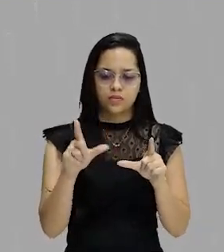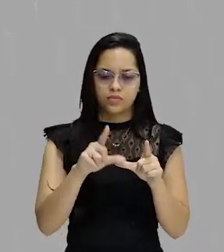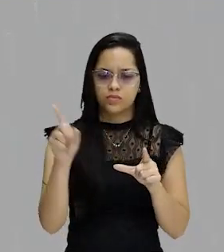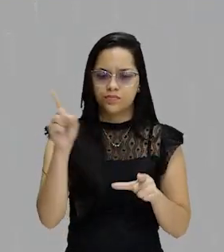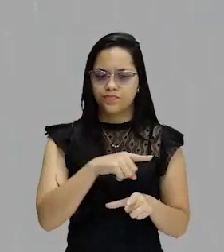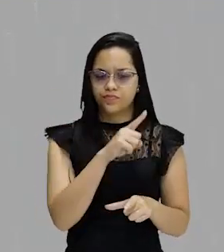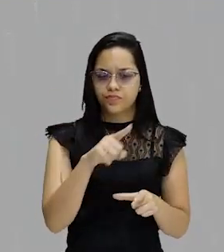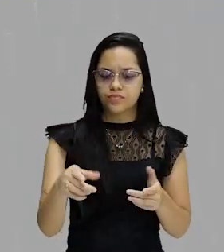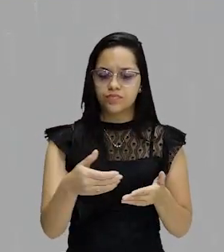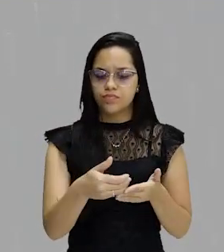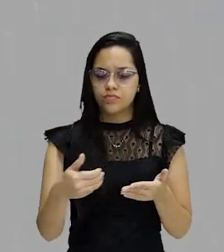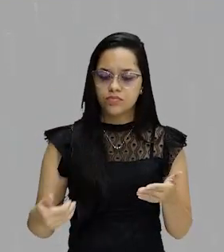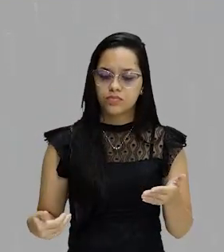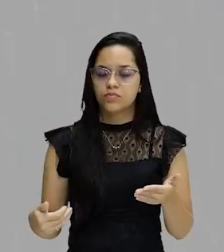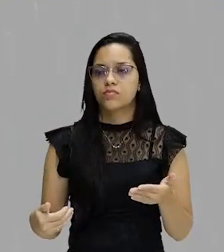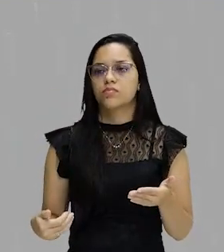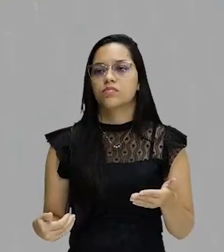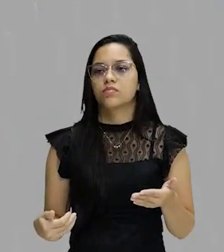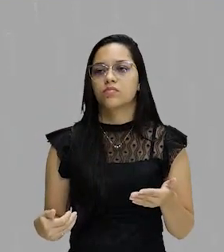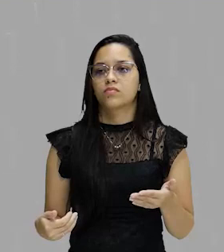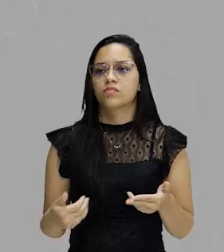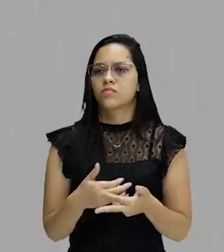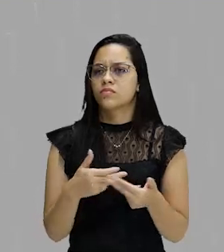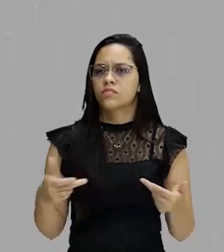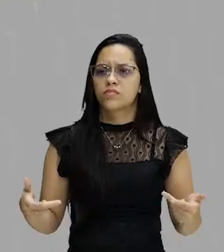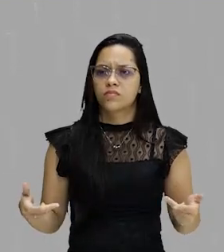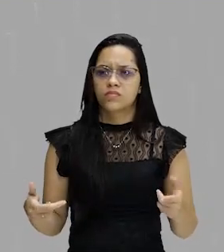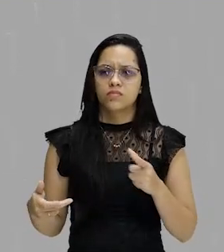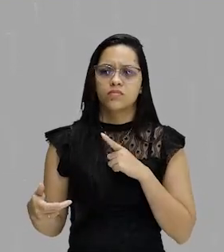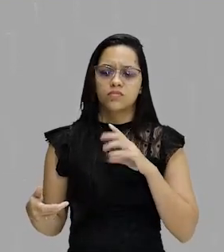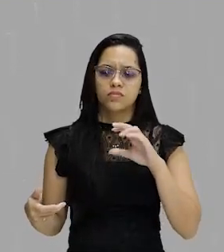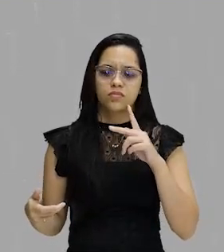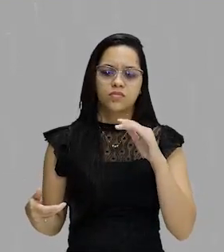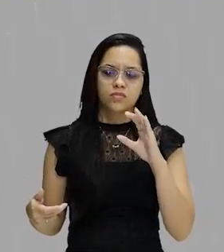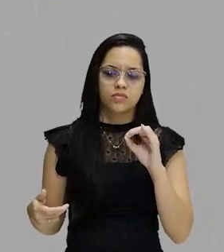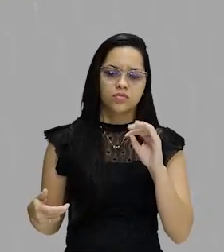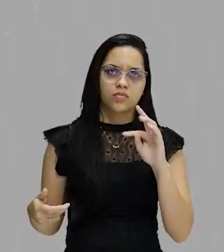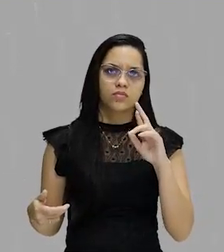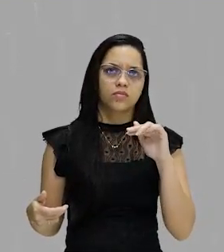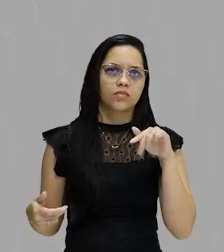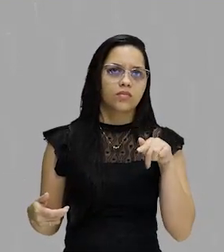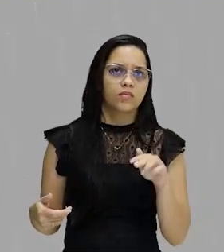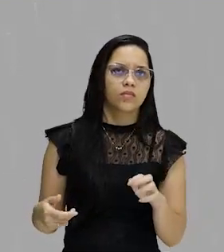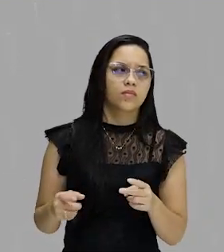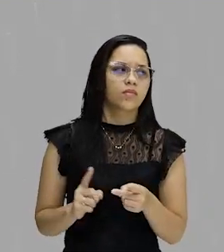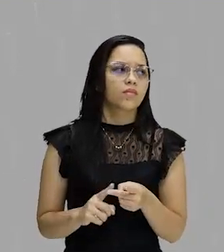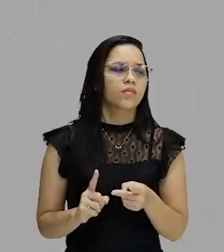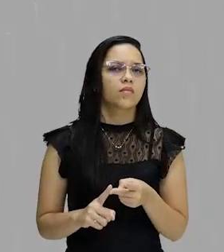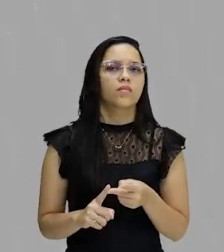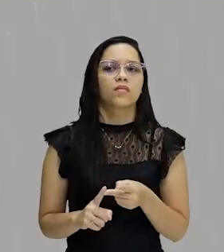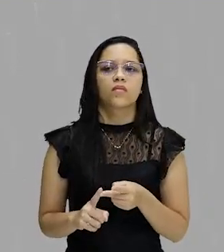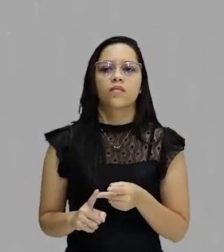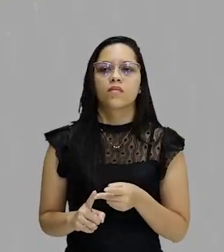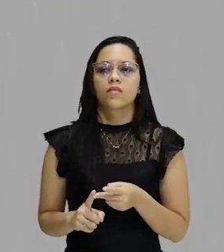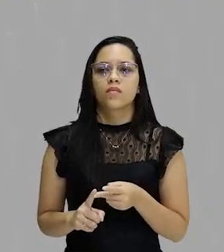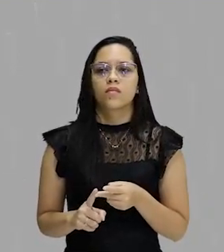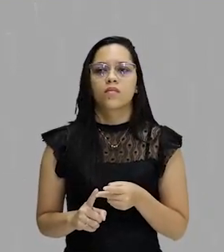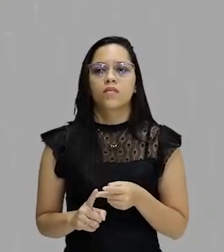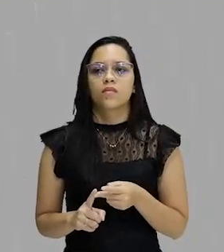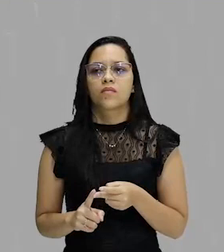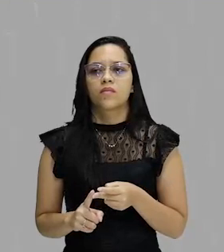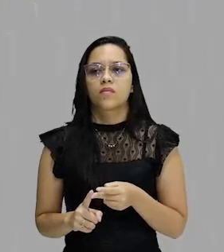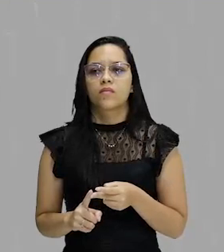música sendo tiradas, né? Vários. Aí nós temos Chico Buarque, né? Nós temos basicamente